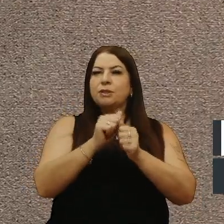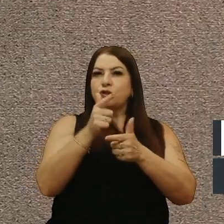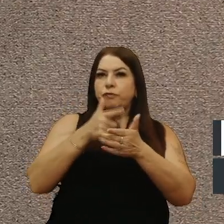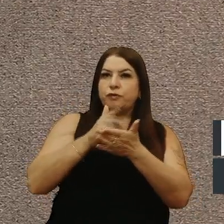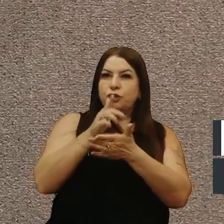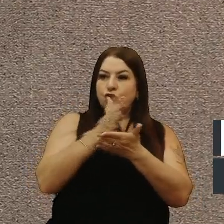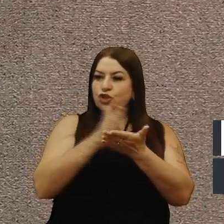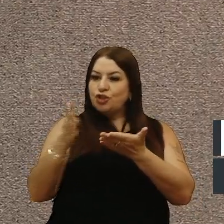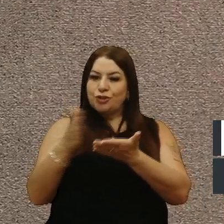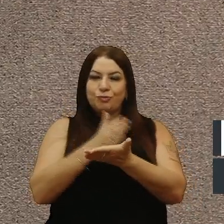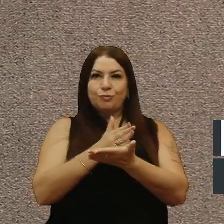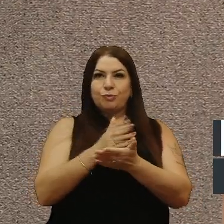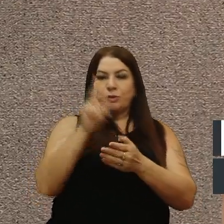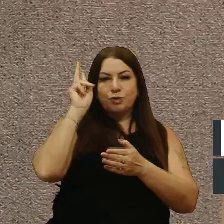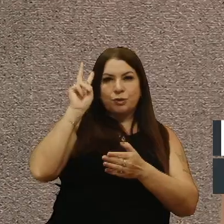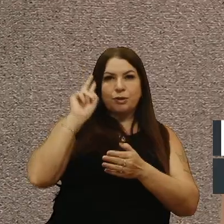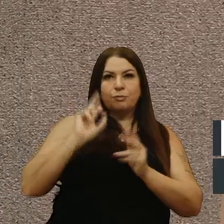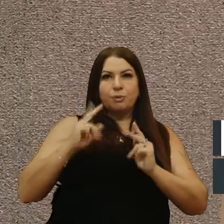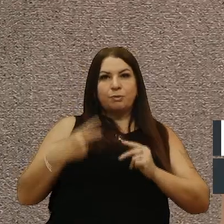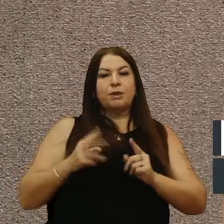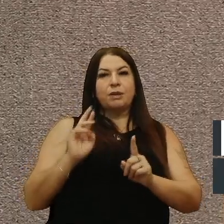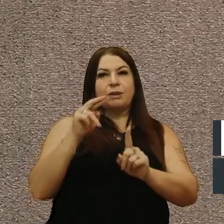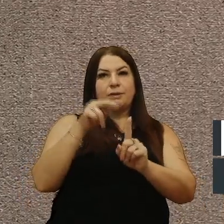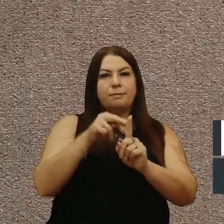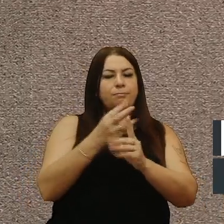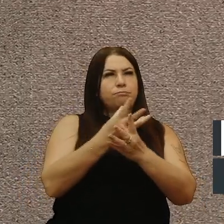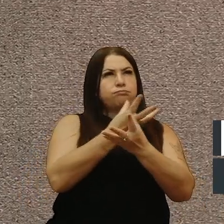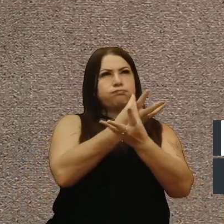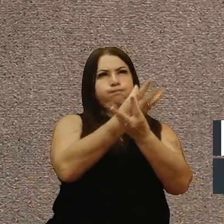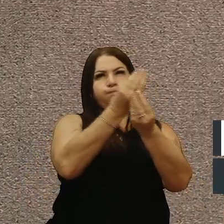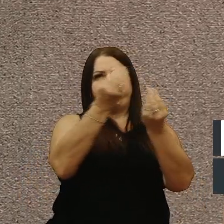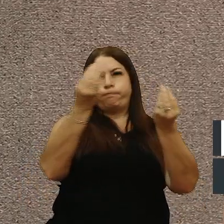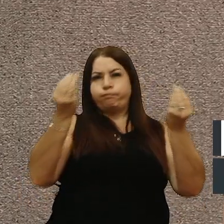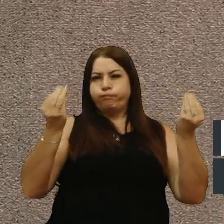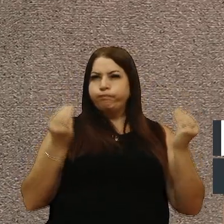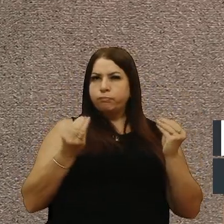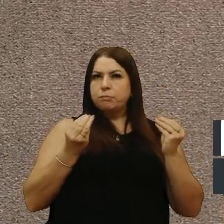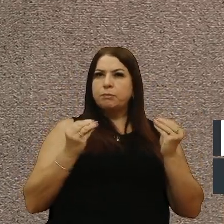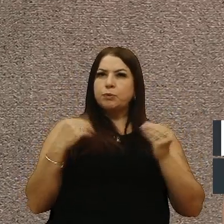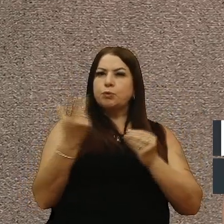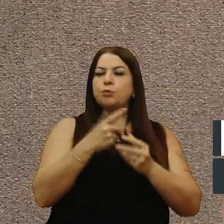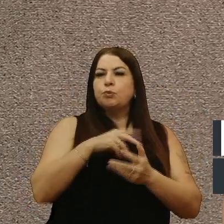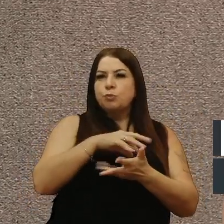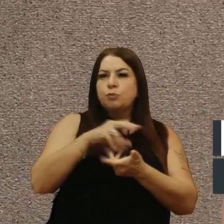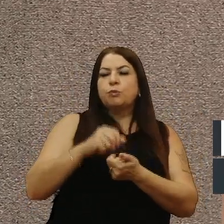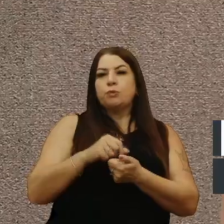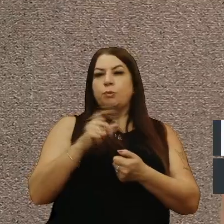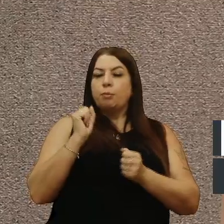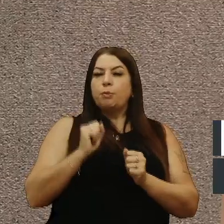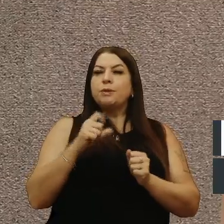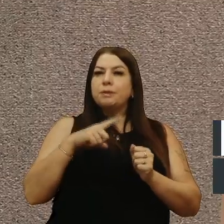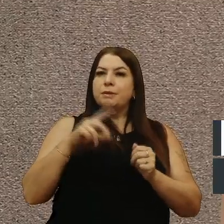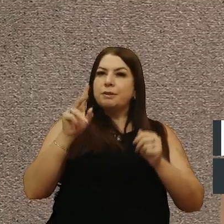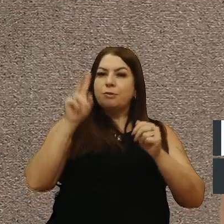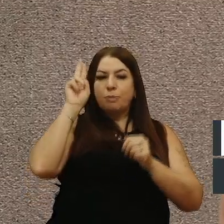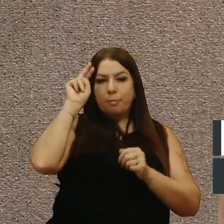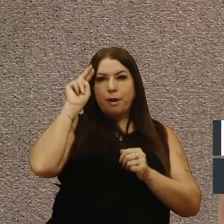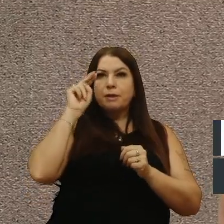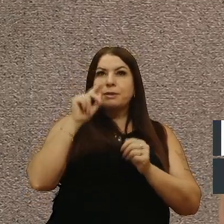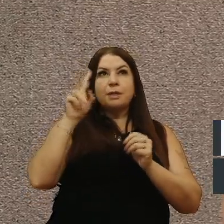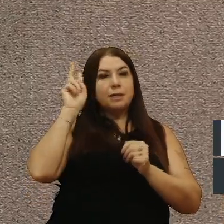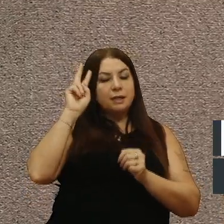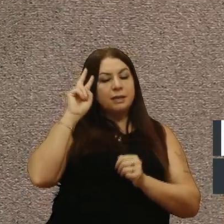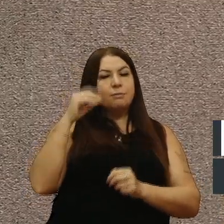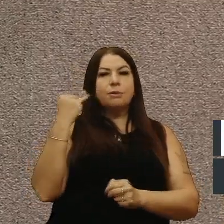da humanidade e até hoje é referência para bilhões de pessoas ao redor da Terra. Então, nós possamos ter uma Páscoa que nos relembra